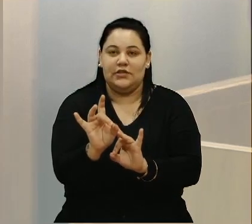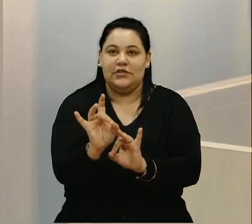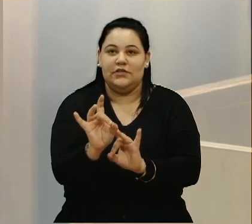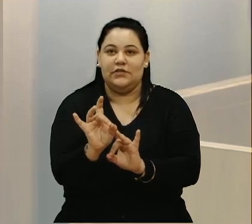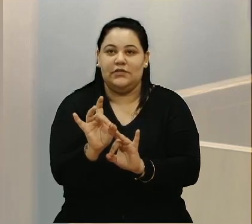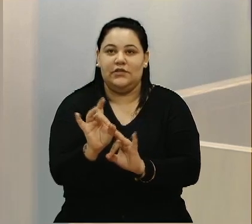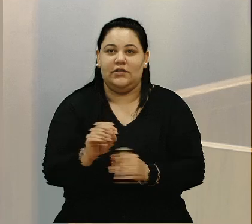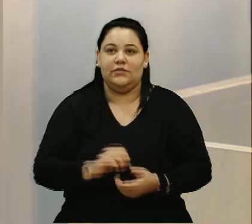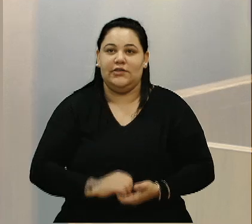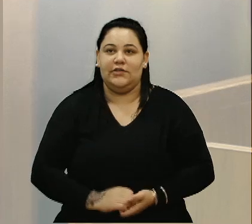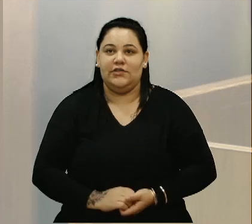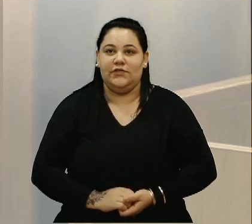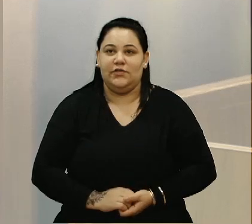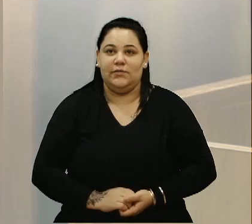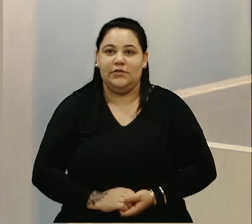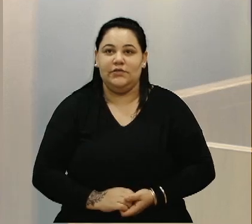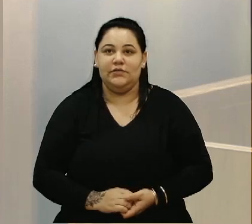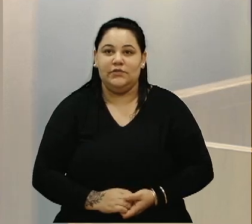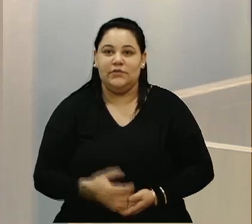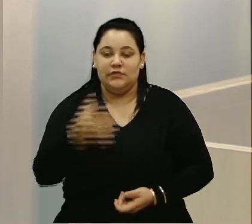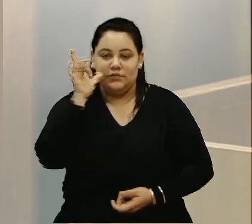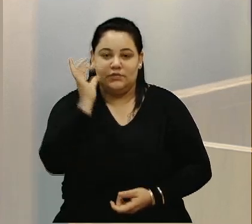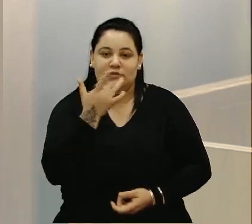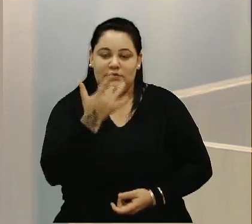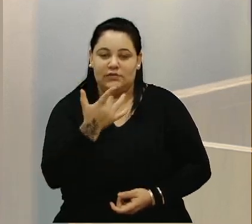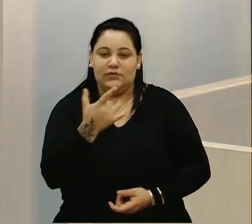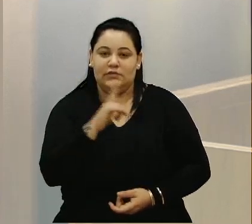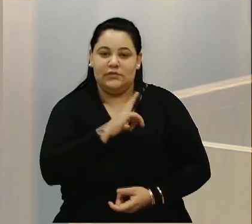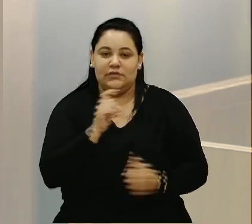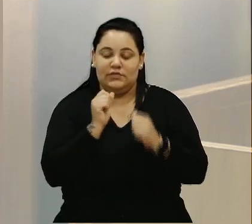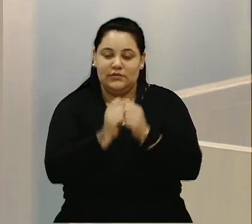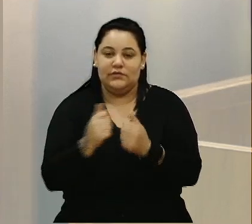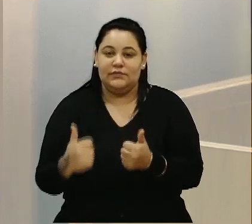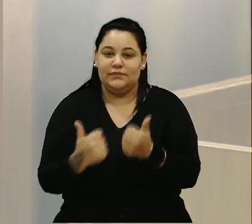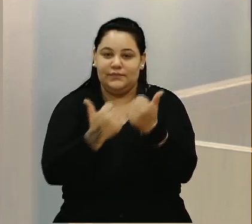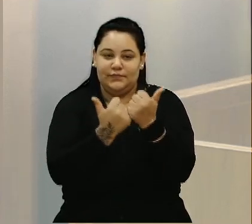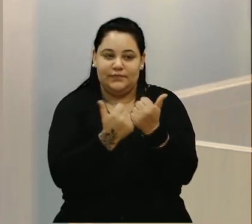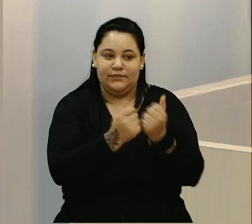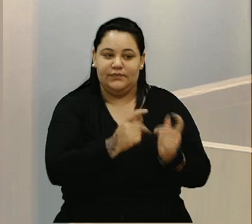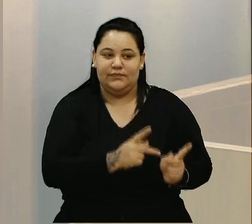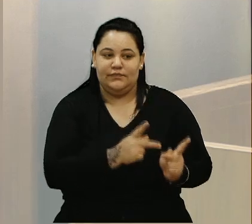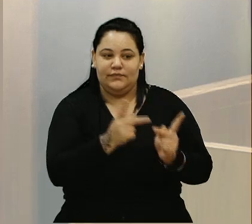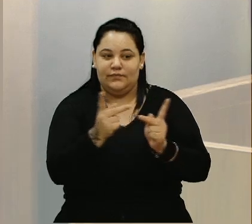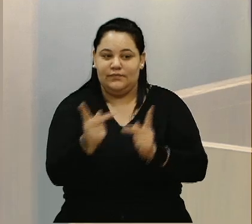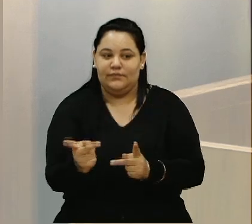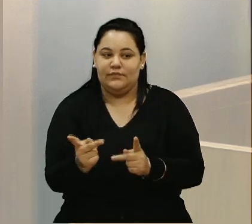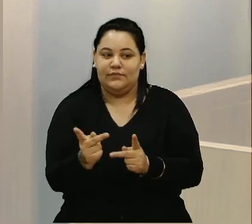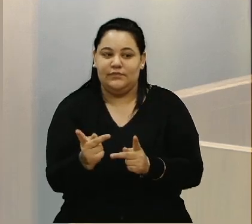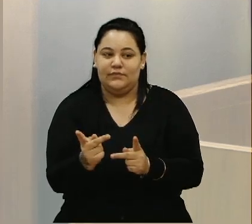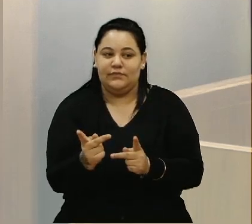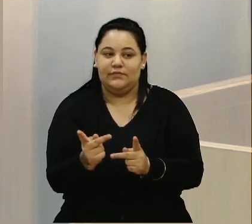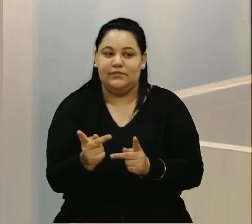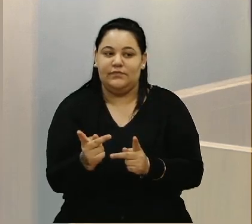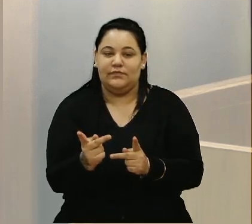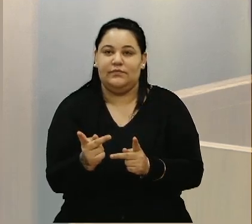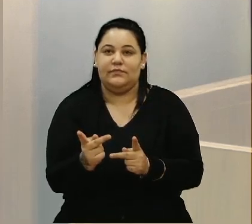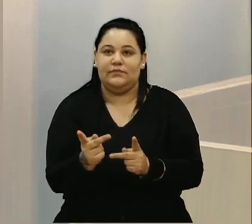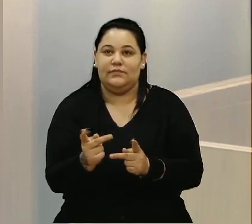à tarde estivemos com minha assessoria visitando a